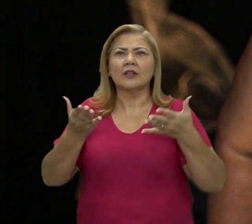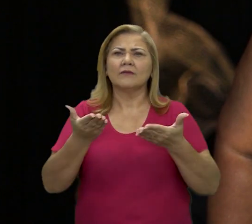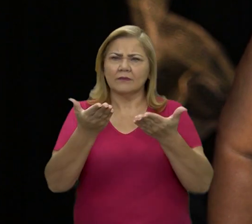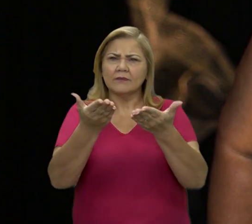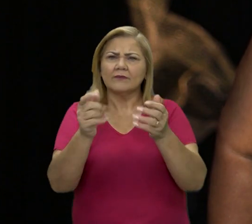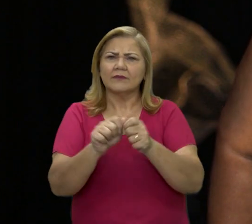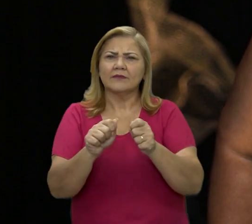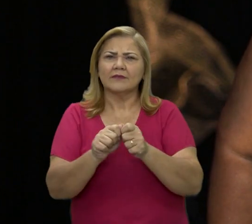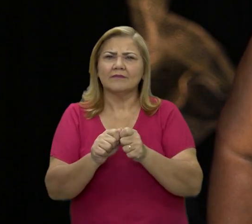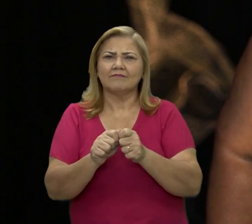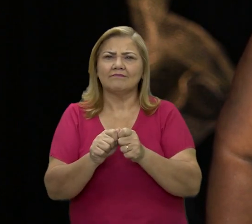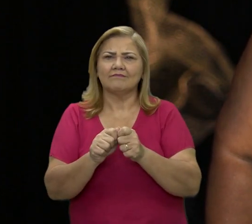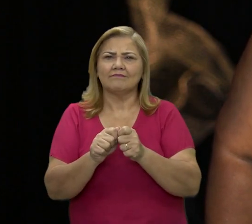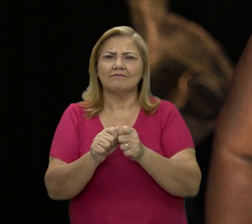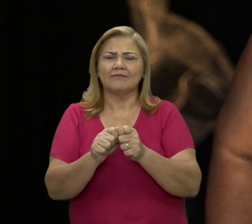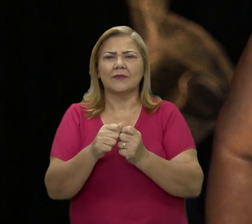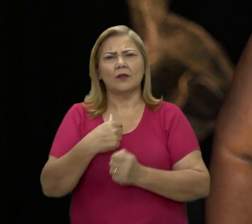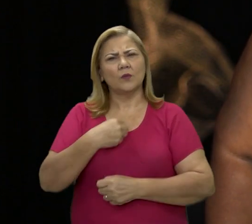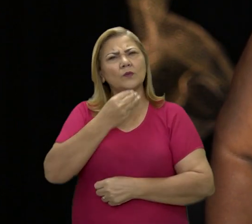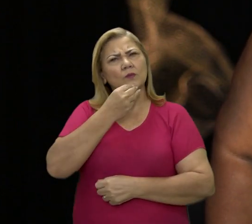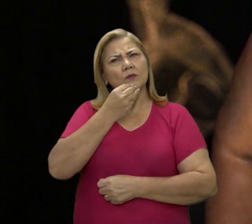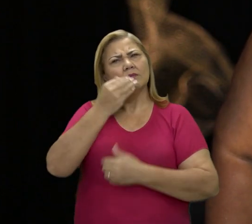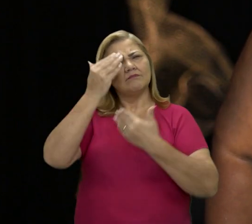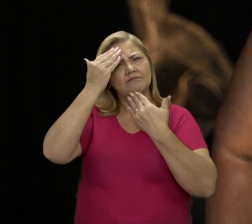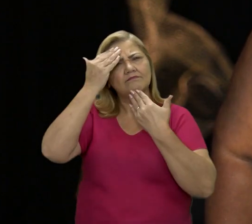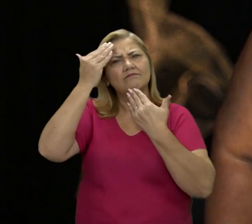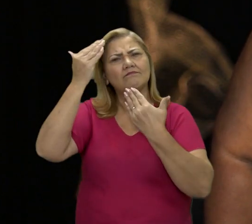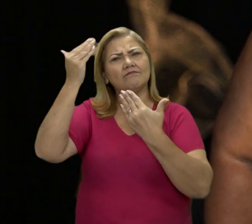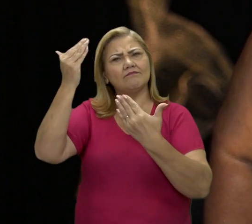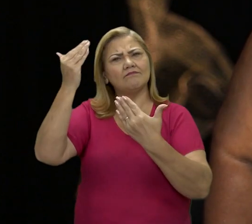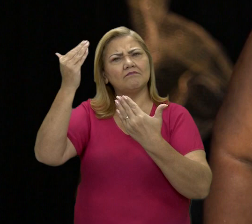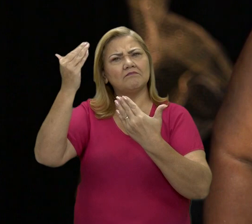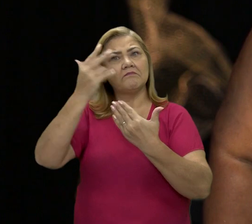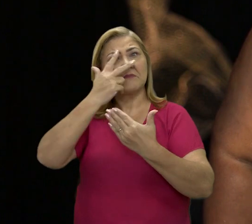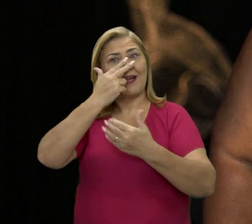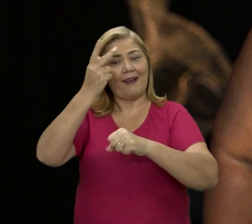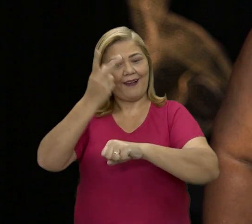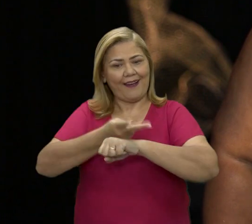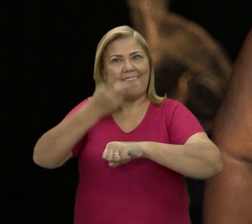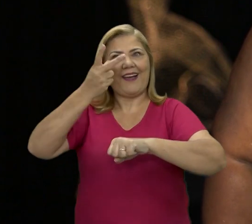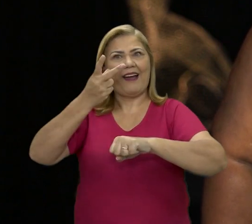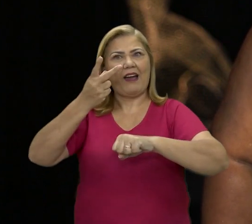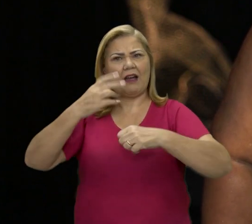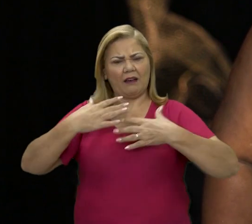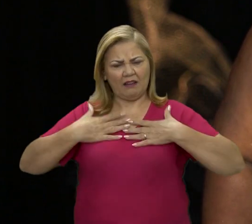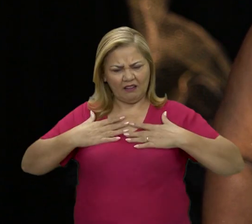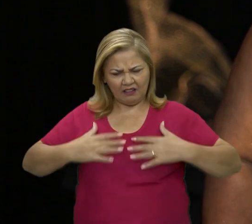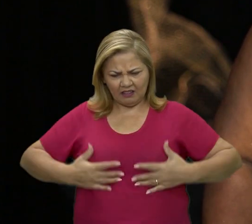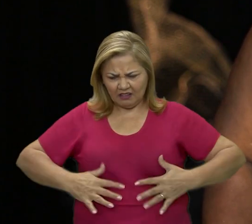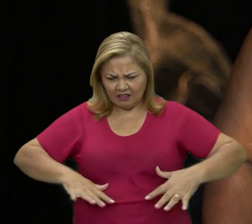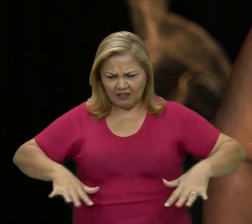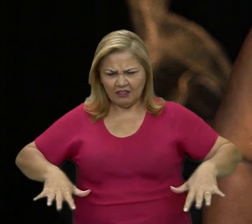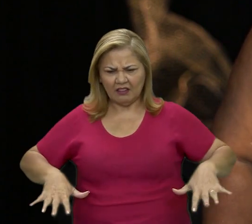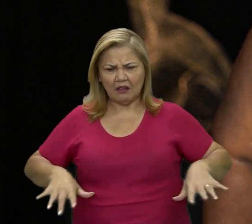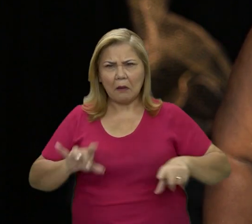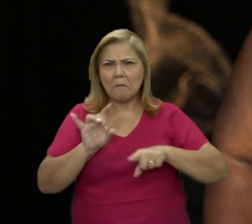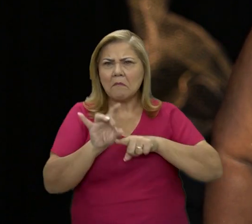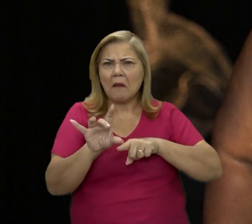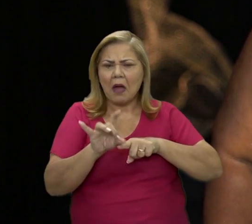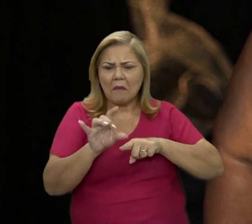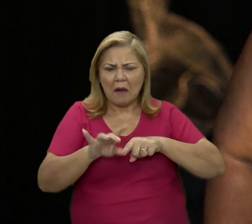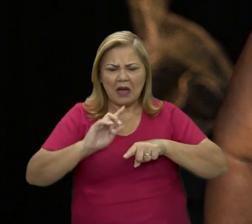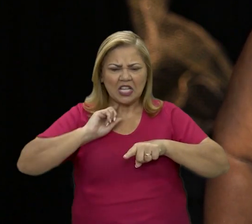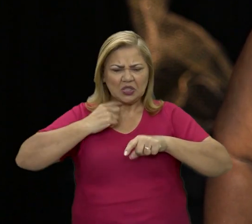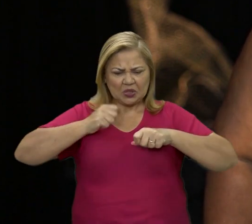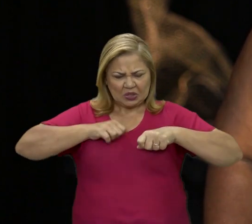A mágica você vai fazer acontecer. E eu deveria agradecer, como se fosse um grande prêmio ter o meu vestido sujo de sêmen